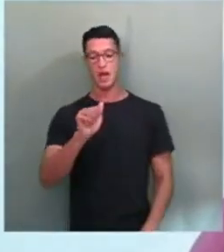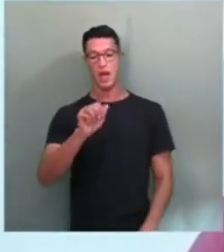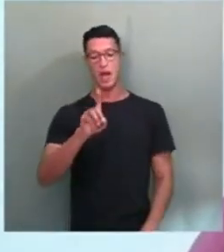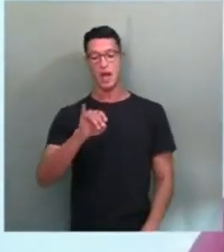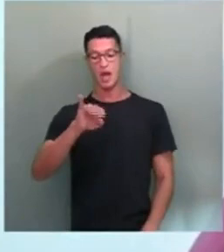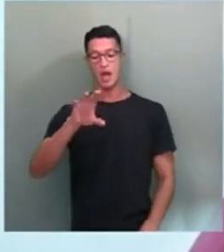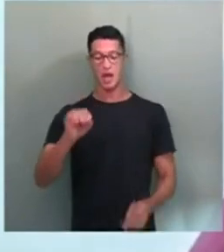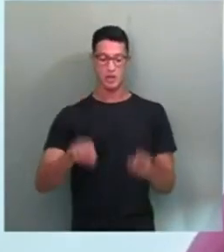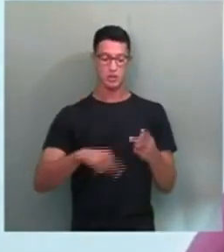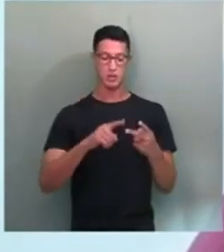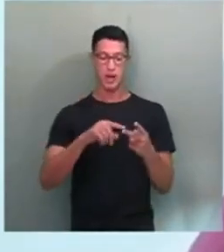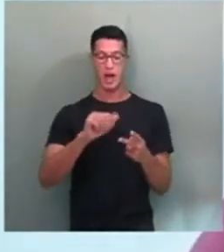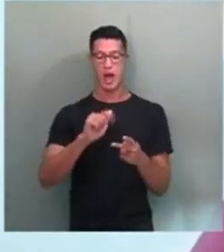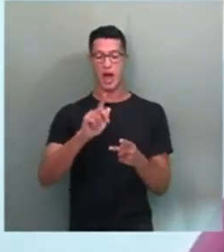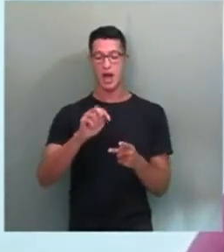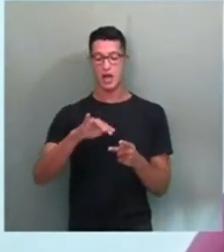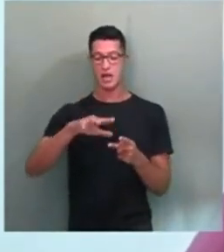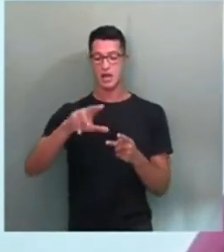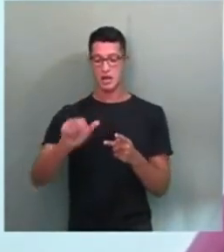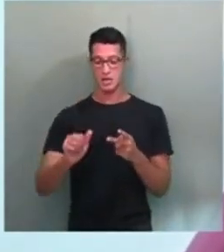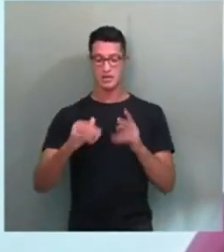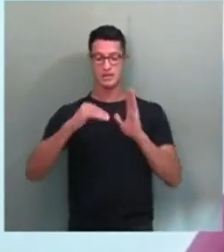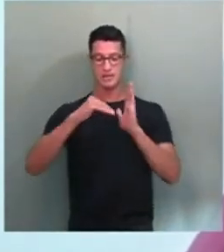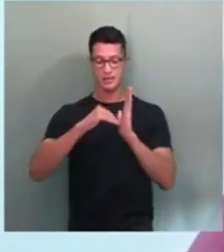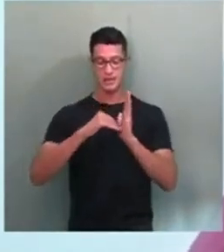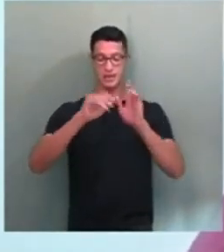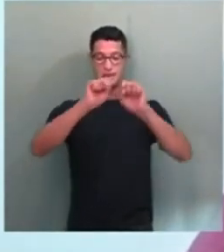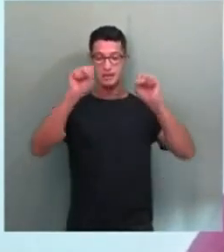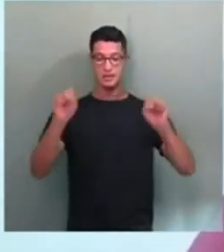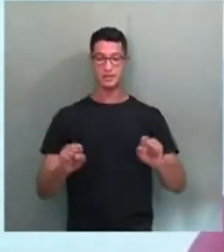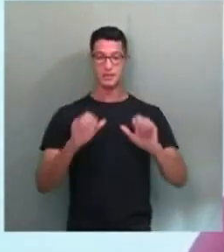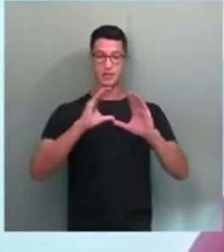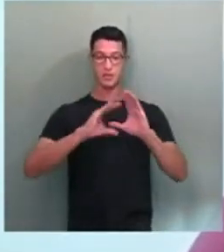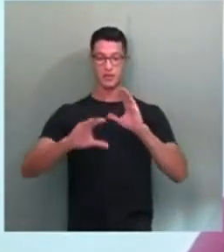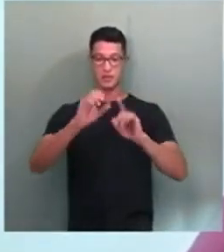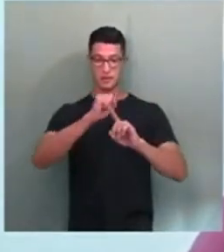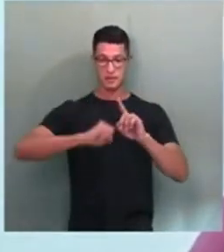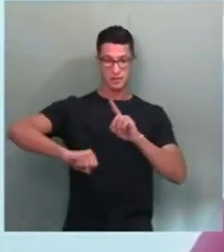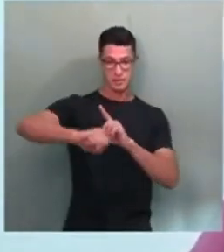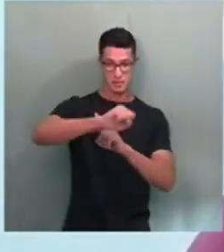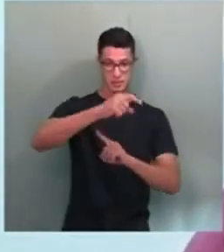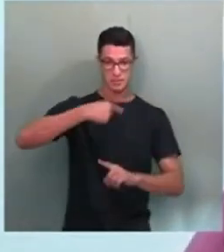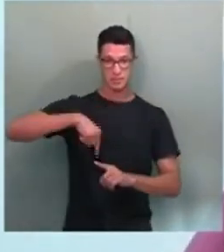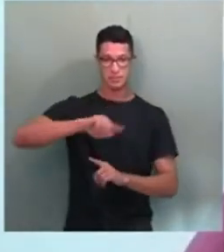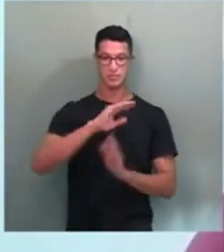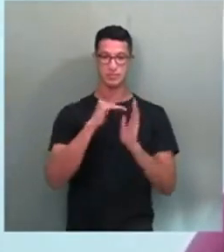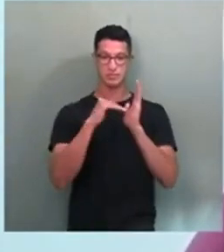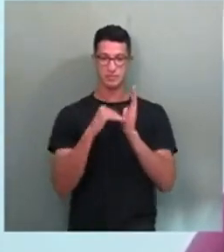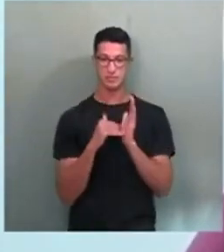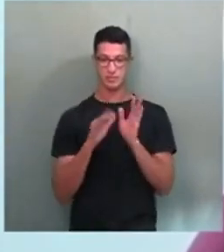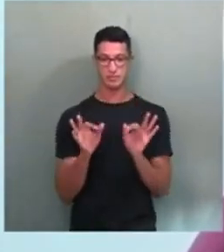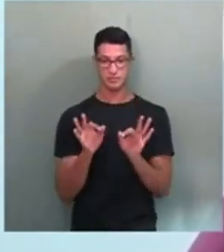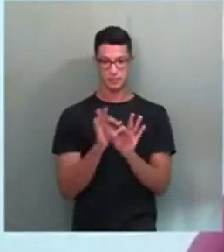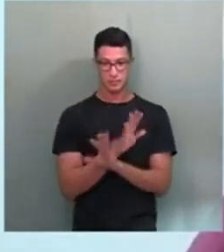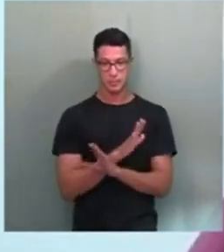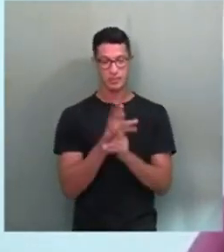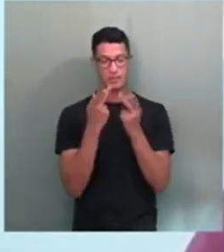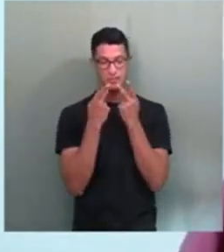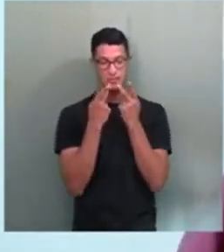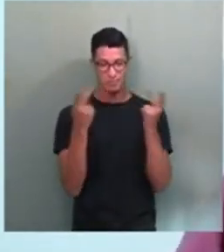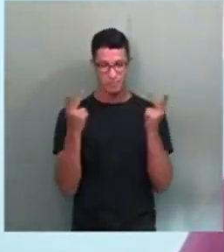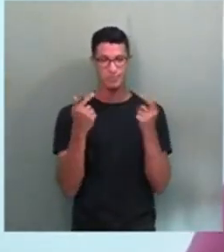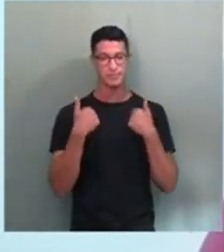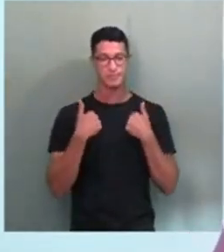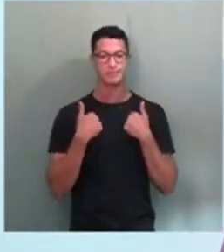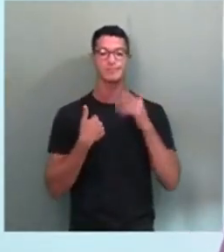pela Agência Senado e por todo o sistema de comunicação social da nossa casa. Ao terminar essas breves palavras,